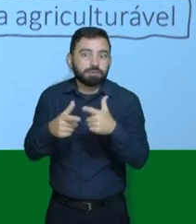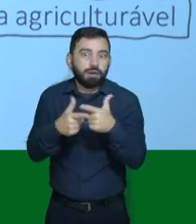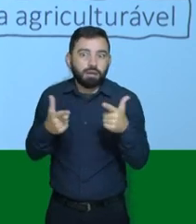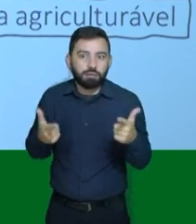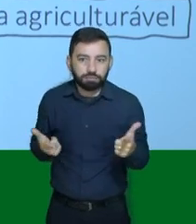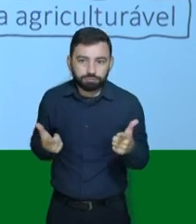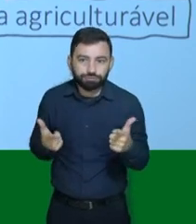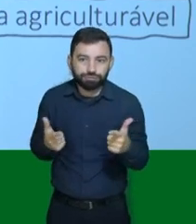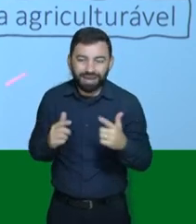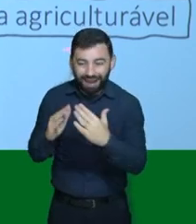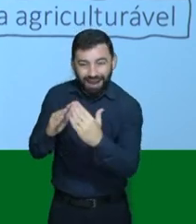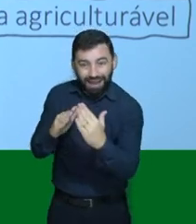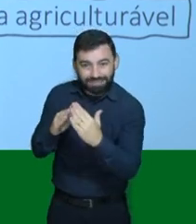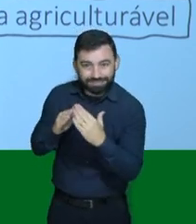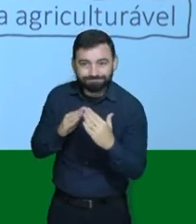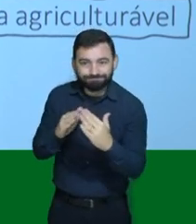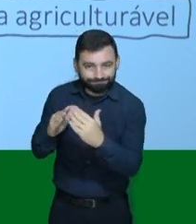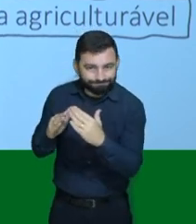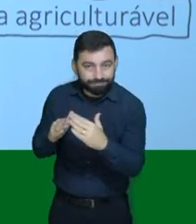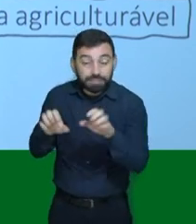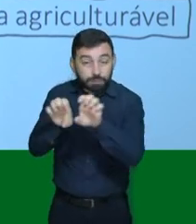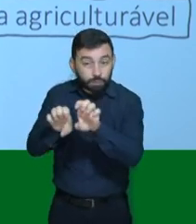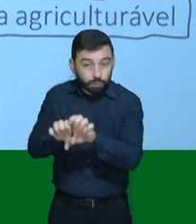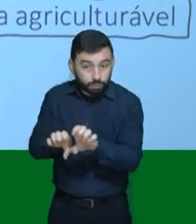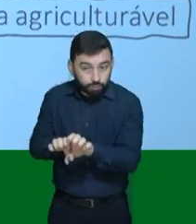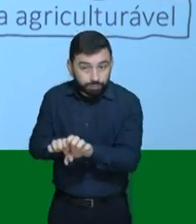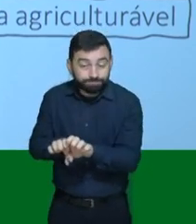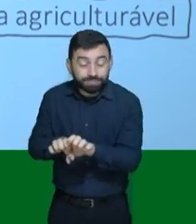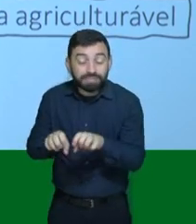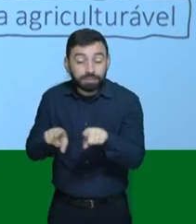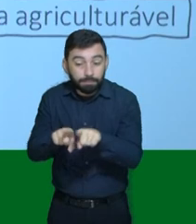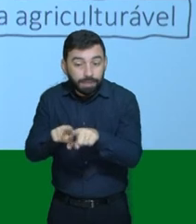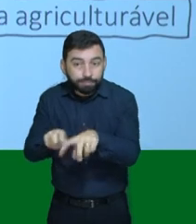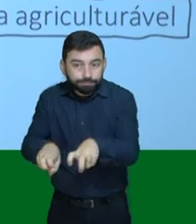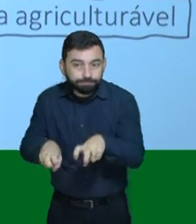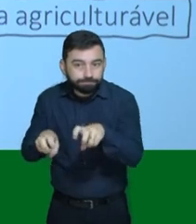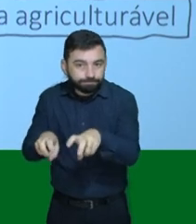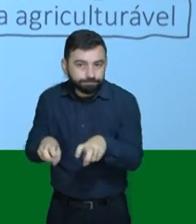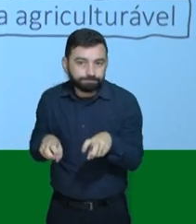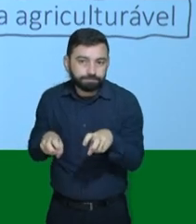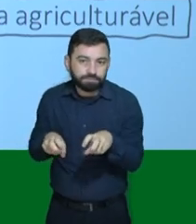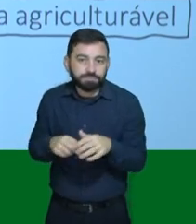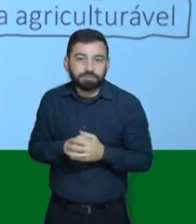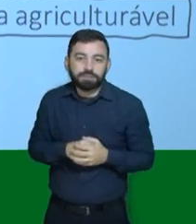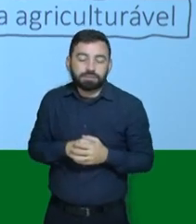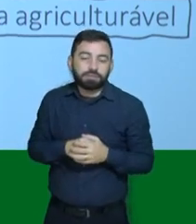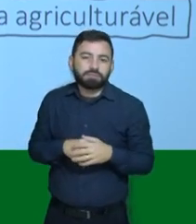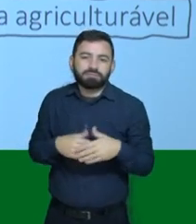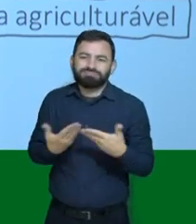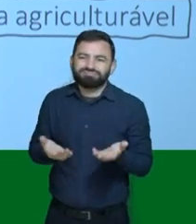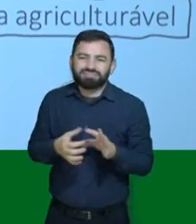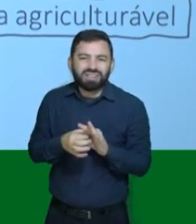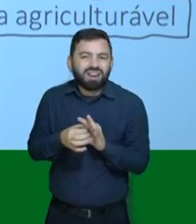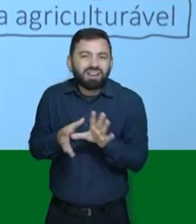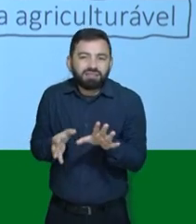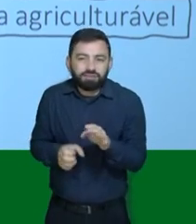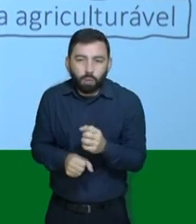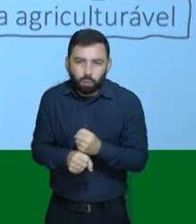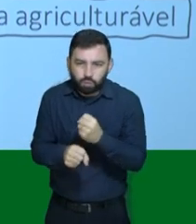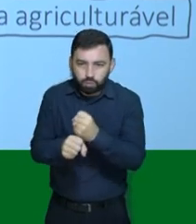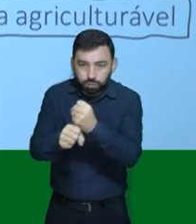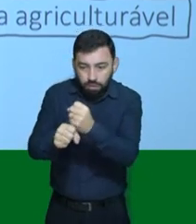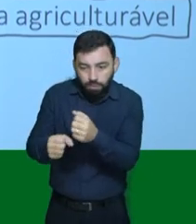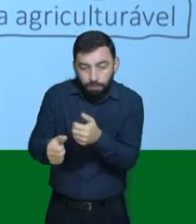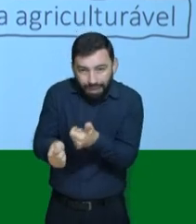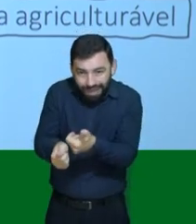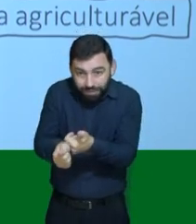muito grande em moradias, infraestrutura e terra agriculturável. Tá? Então, em vez de permitir construção tão